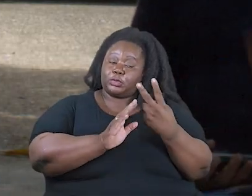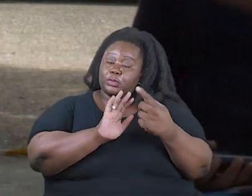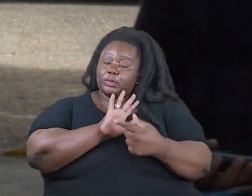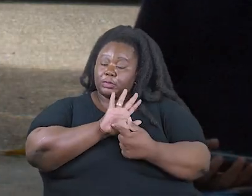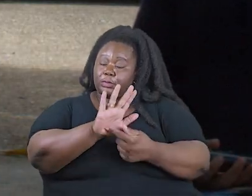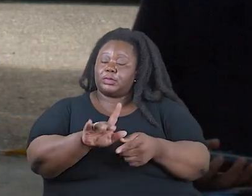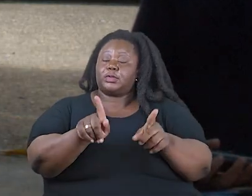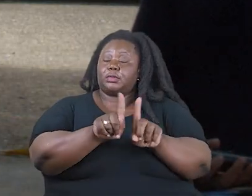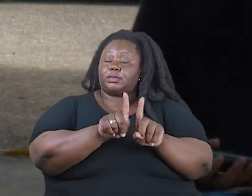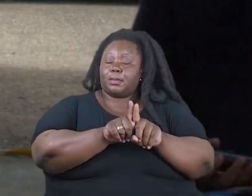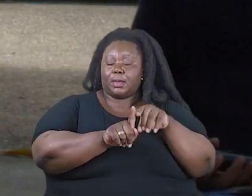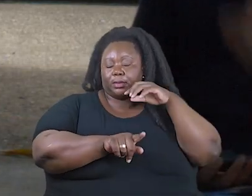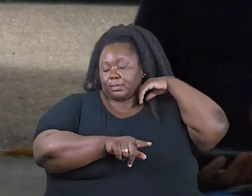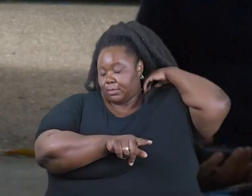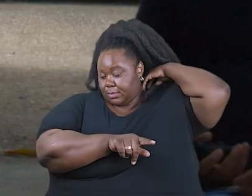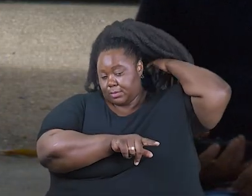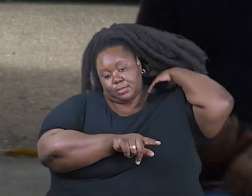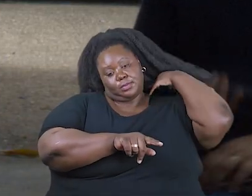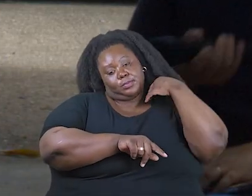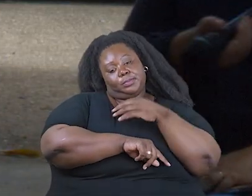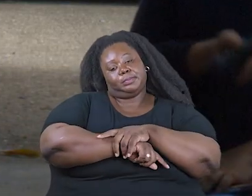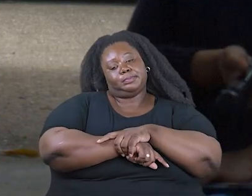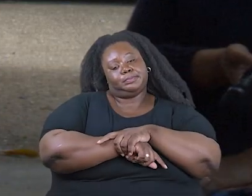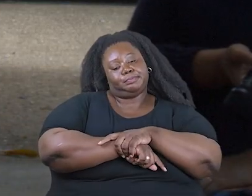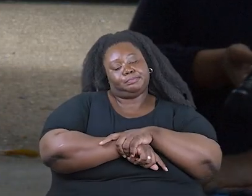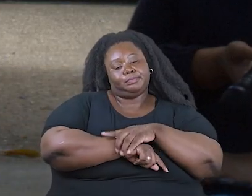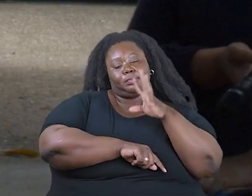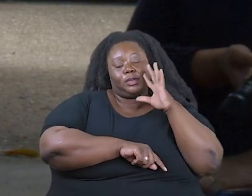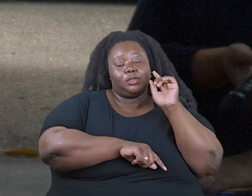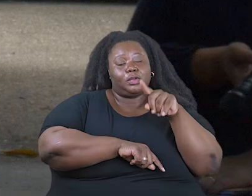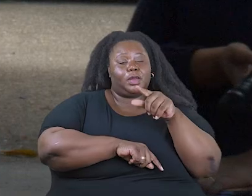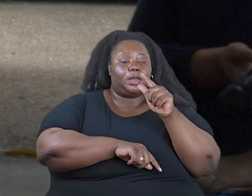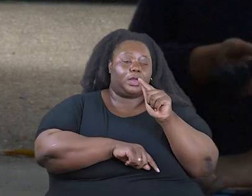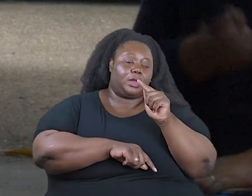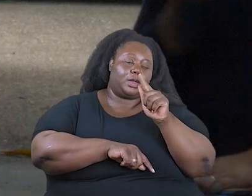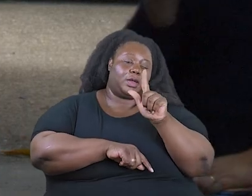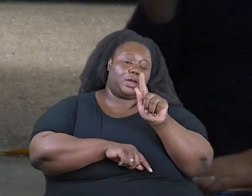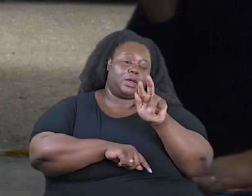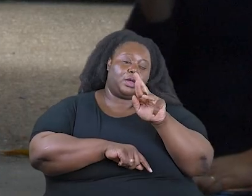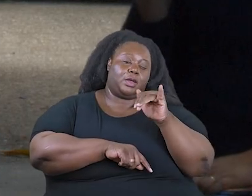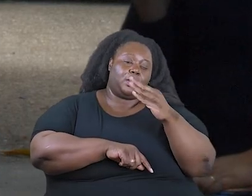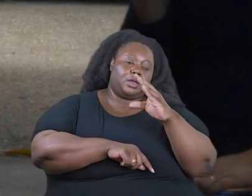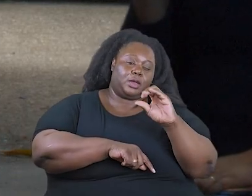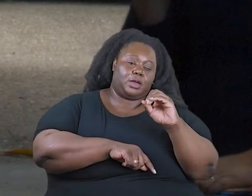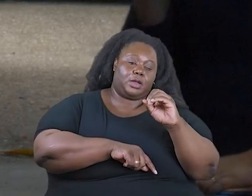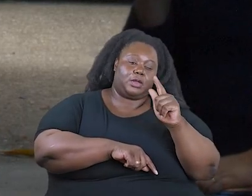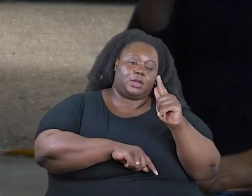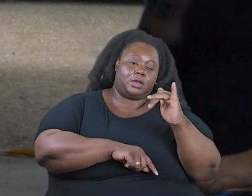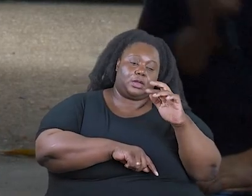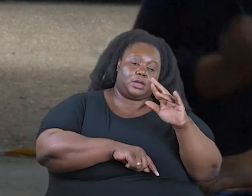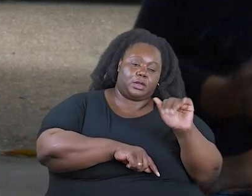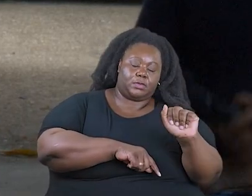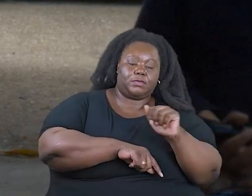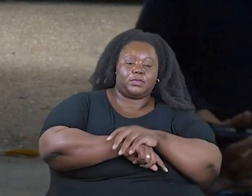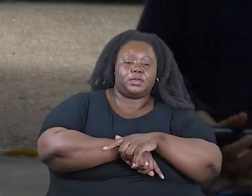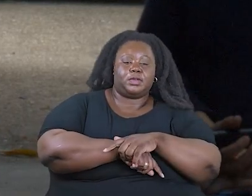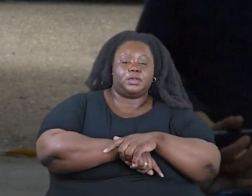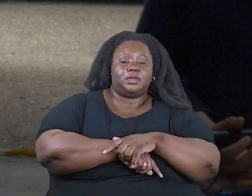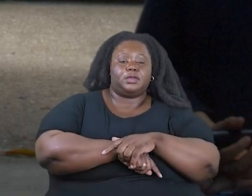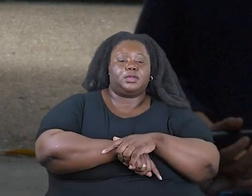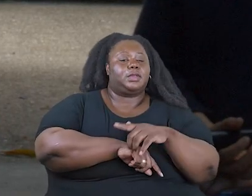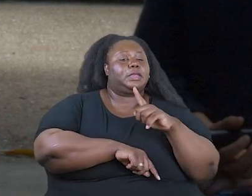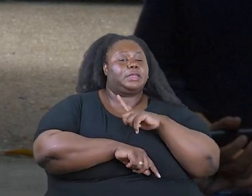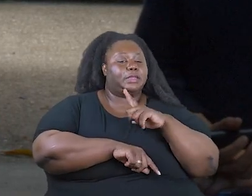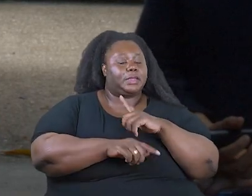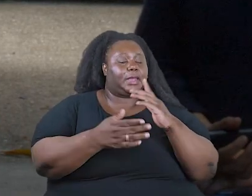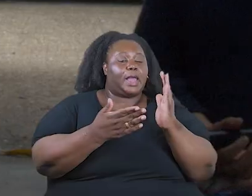também. Que era, acho que era grafias. Gráfico-grafia. Gráfico-grafia.